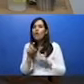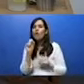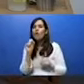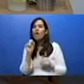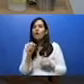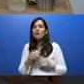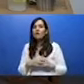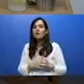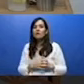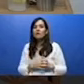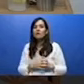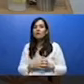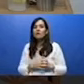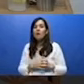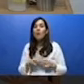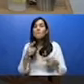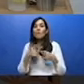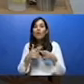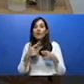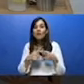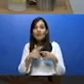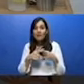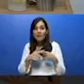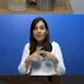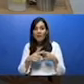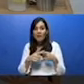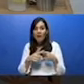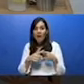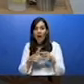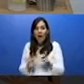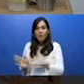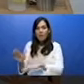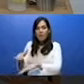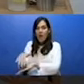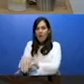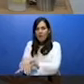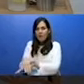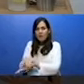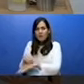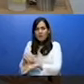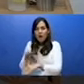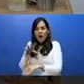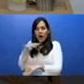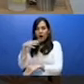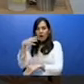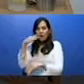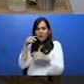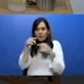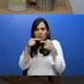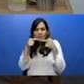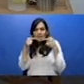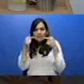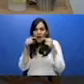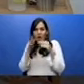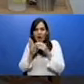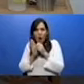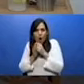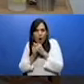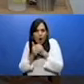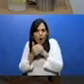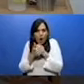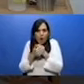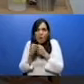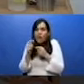seguinte: por que Mona Lisa ela tem um ar misterioso, né? Até eu comentei isso na